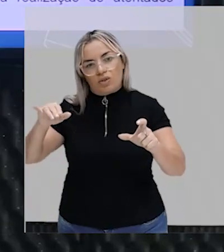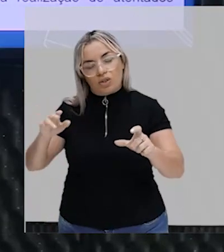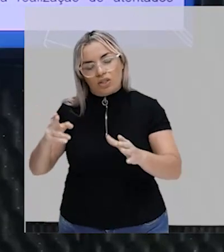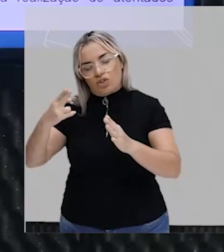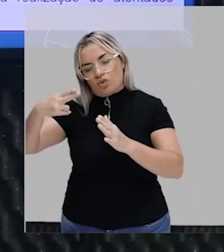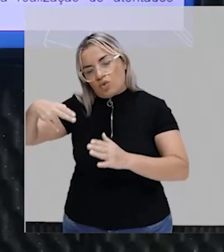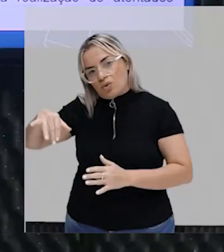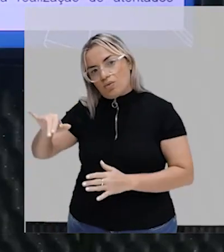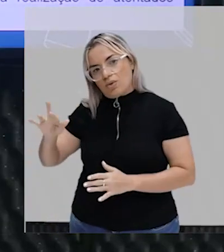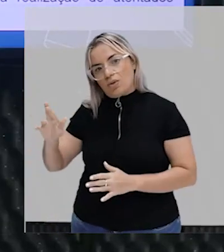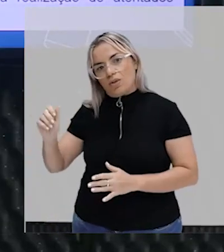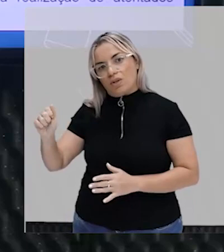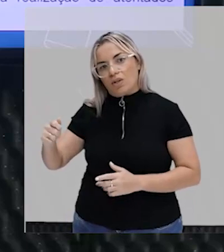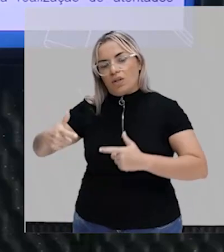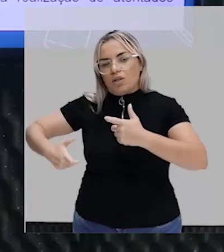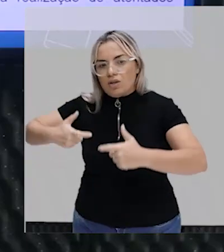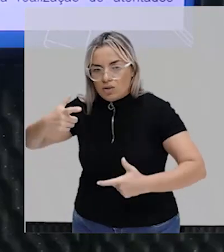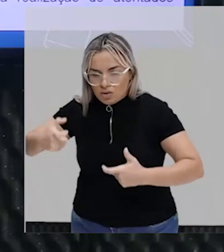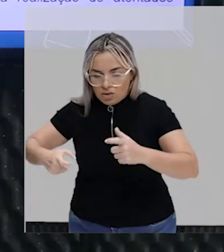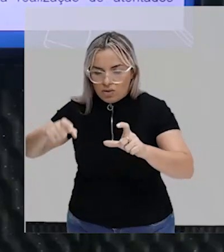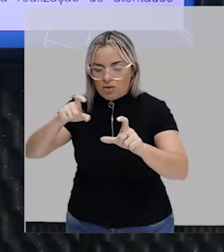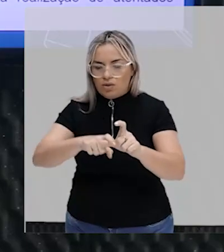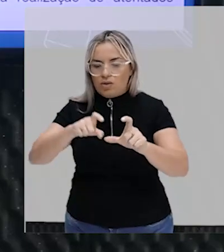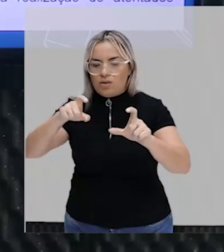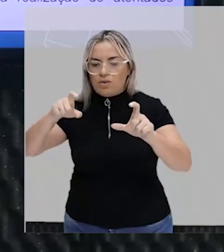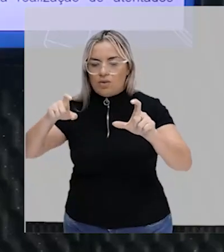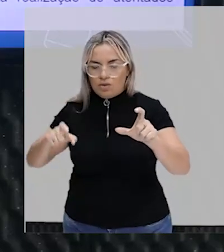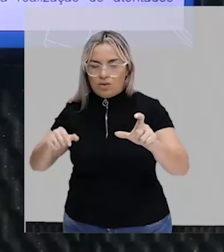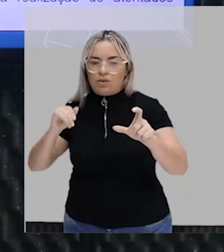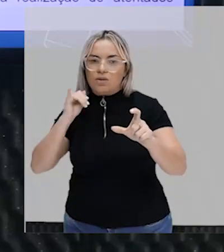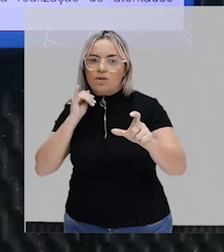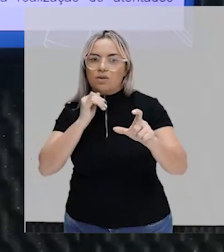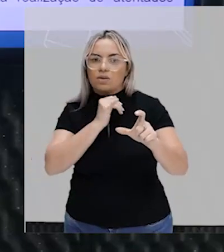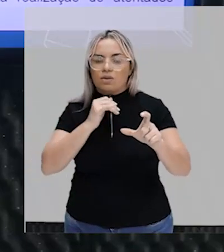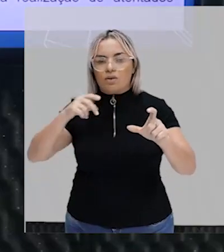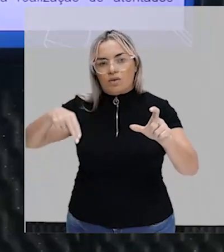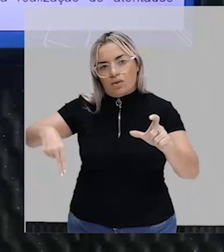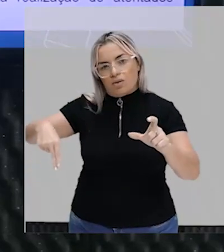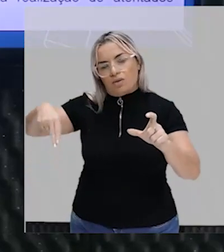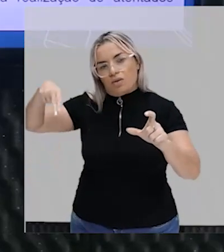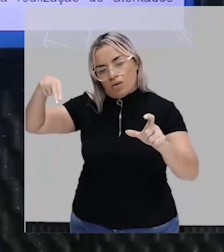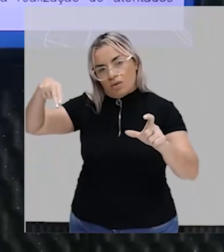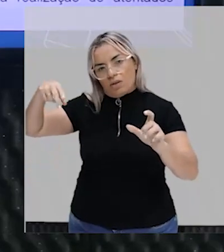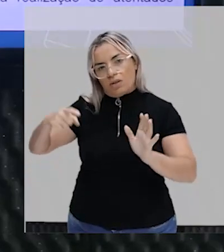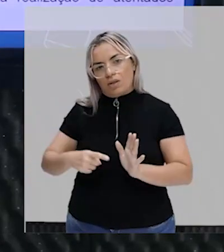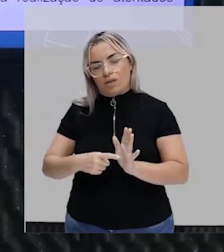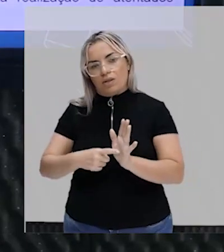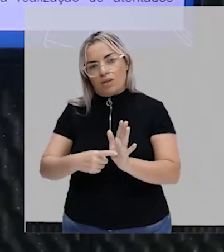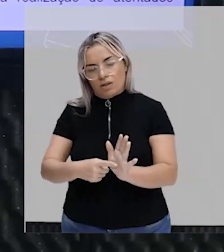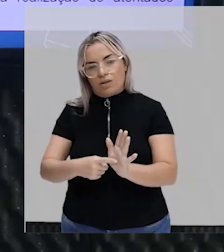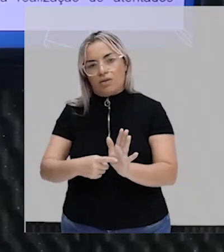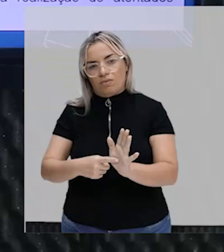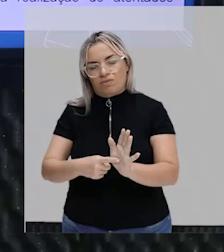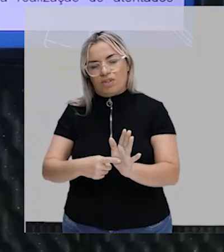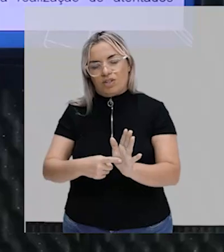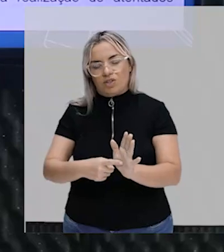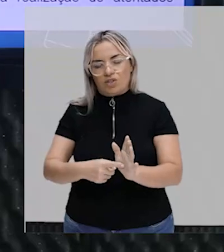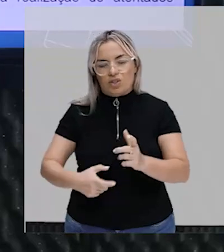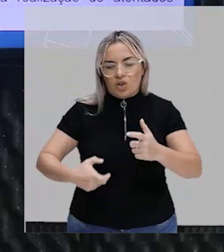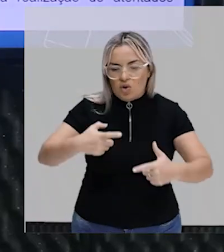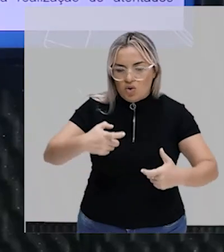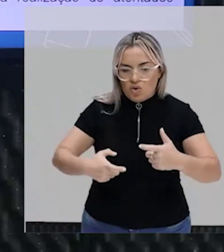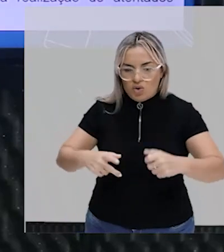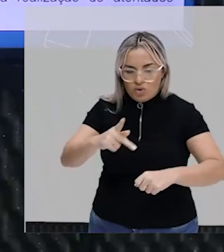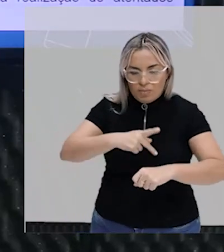vamos continuar lutando pela independência da Irlanda do Norte frente ao Reino Unido, especificamente da Inglaterra, mas não vamos utilizar